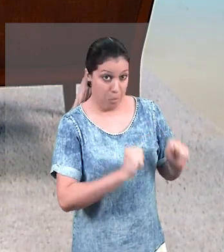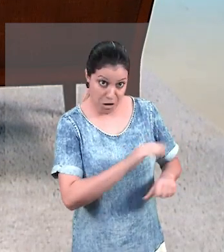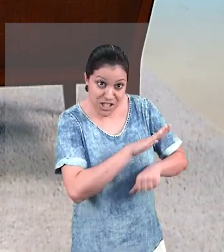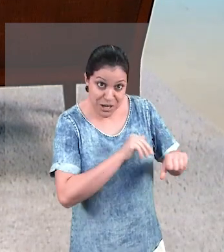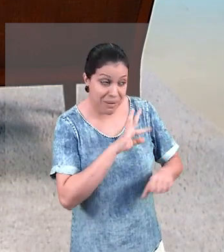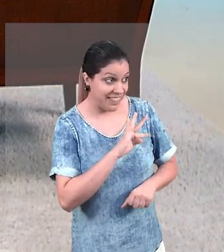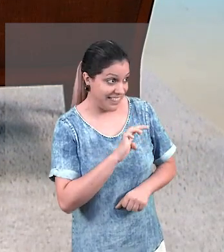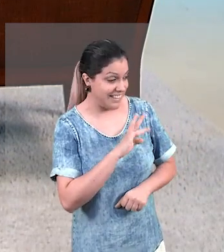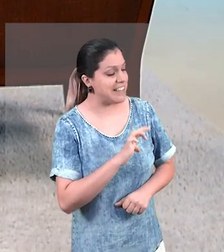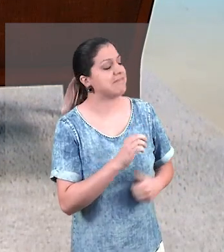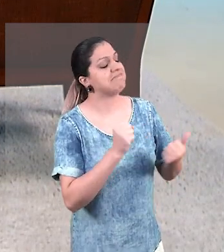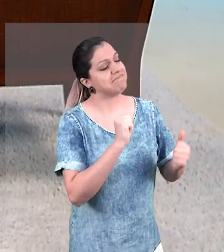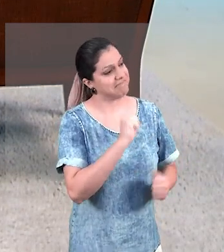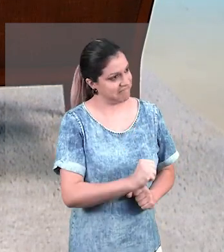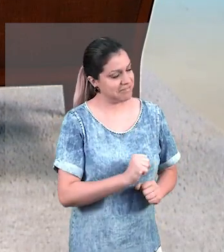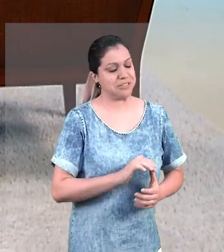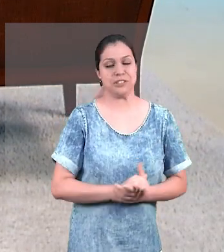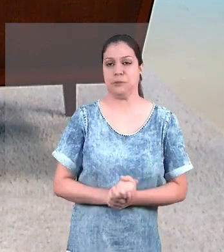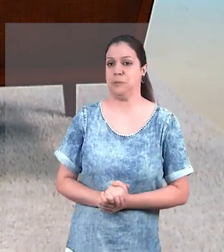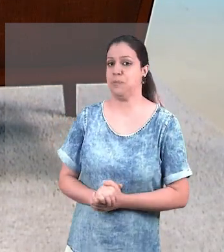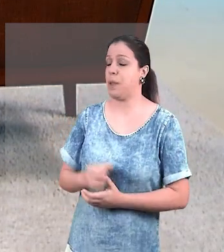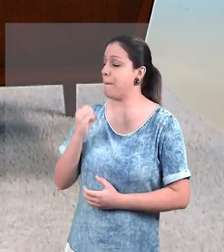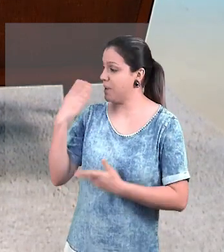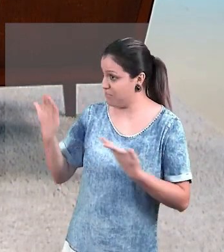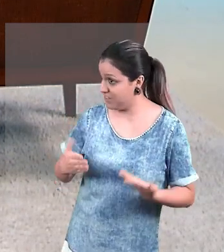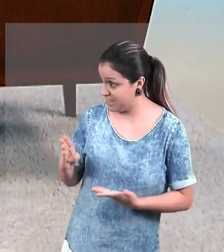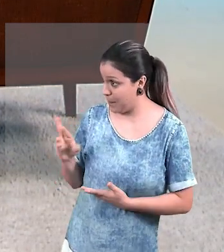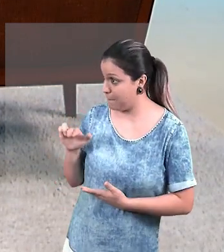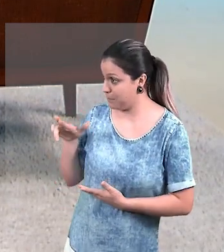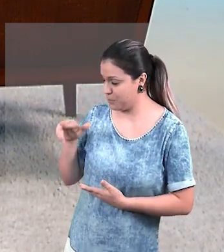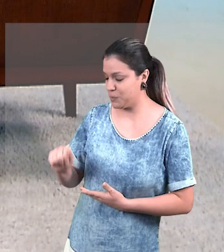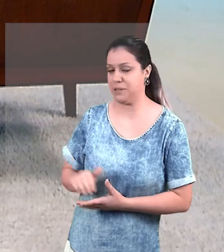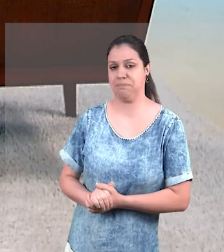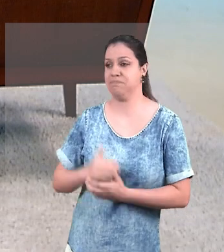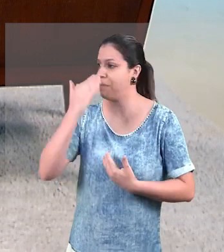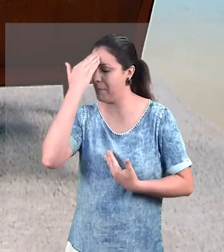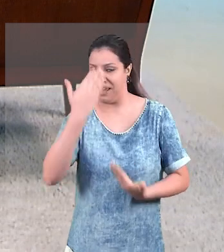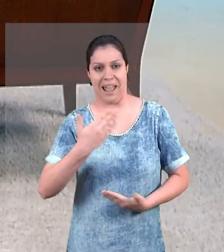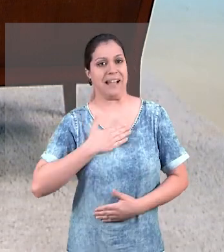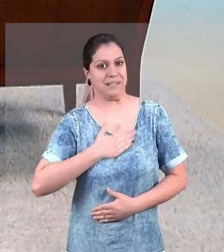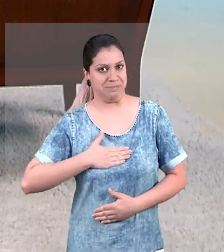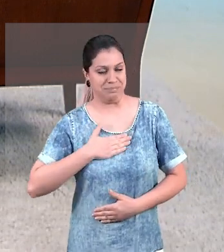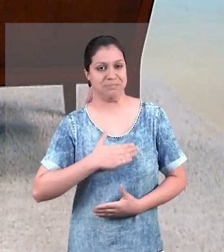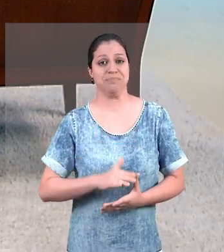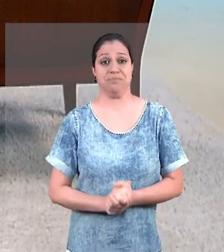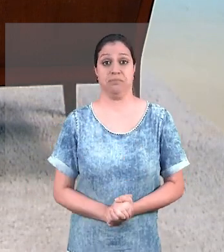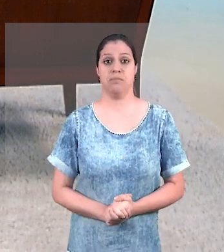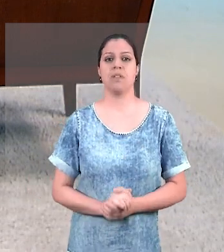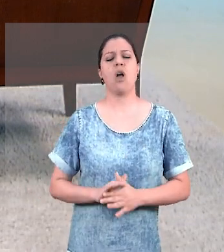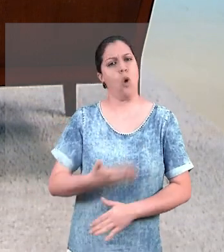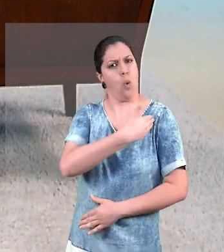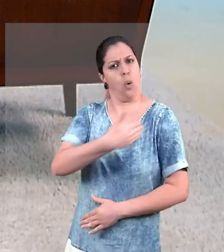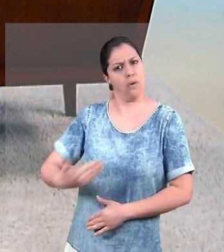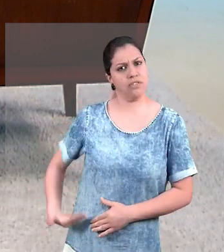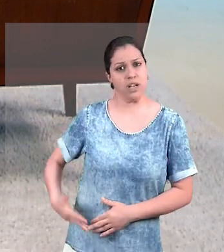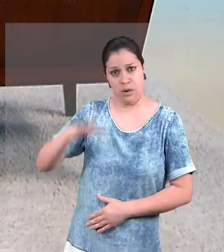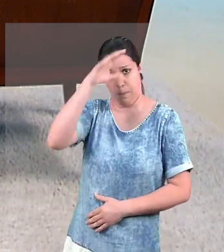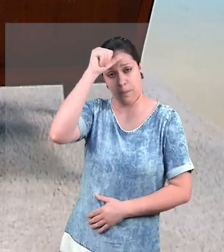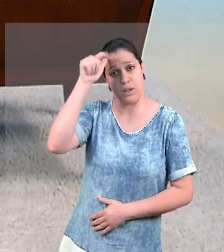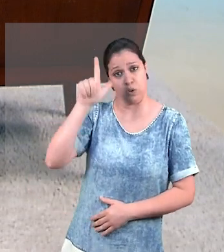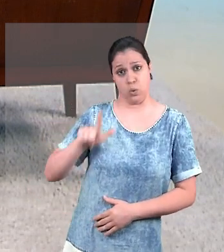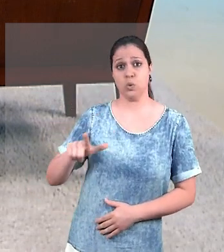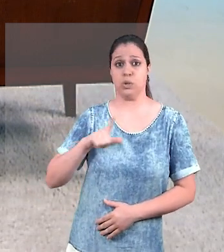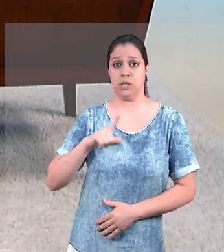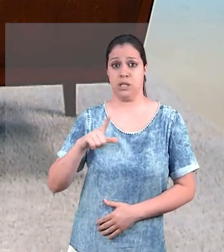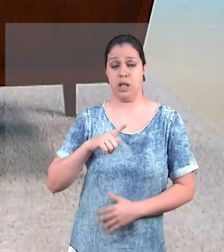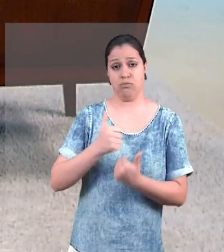assim. Com certeza, pode chamar. Seja bem-vinda, Bruna. Obrigada, é um prazer. O governo de Mato Grosso do Sul, por meio da